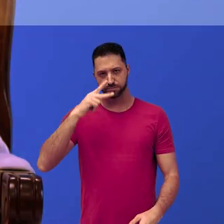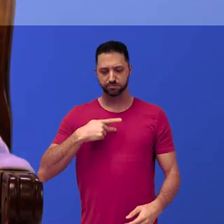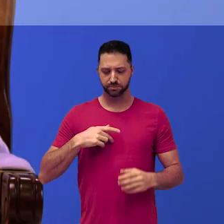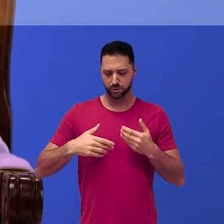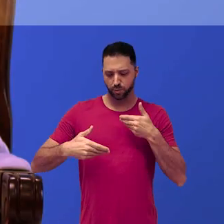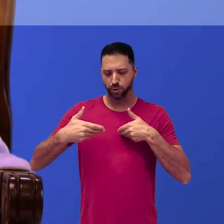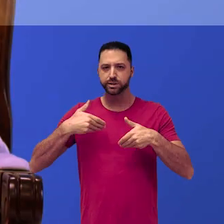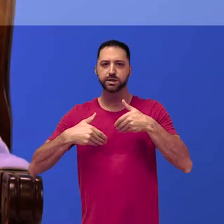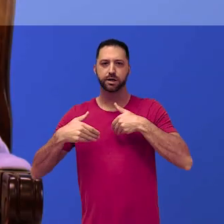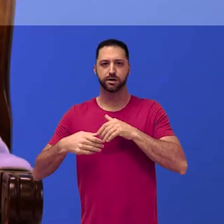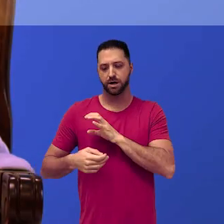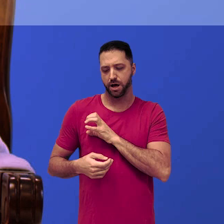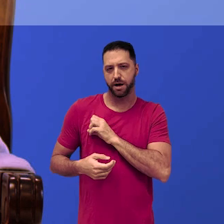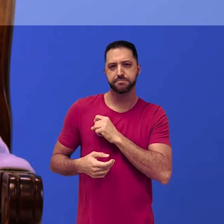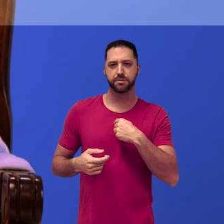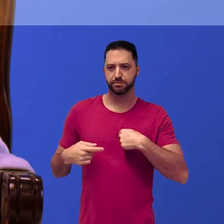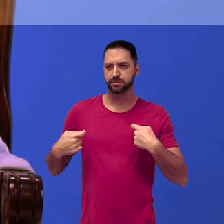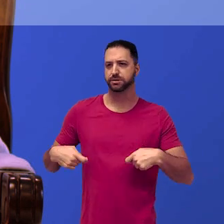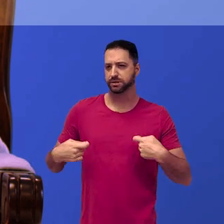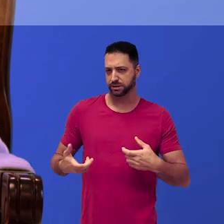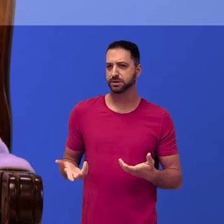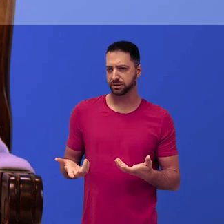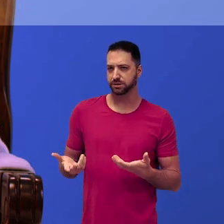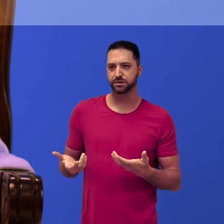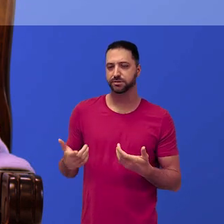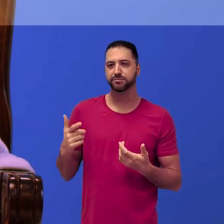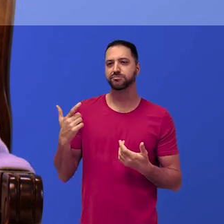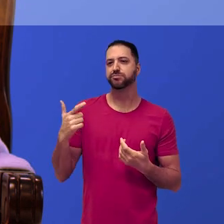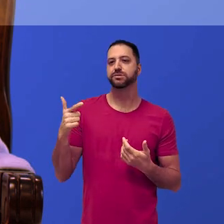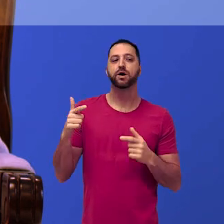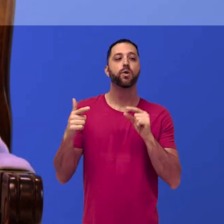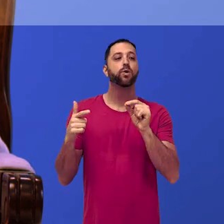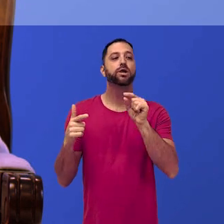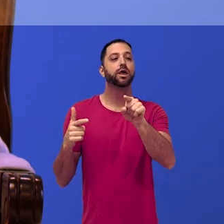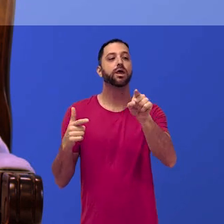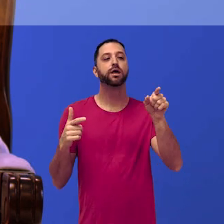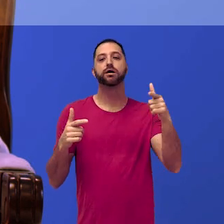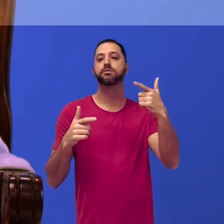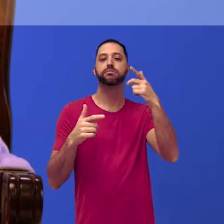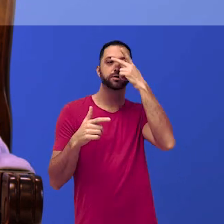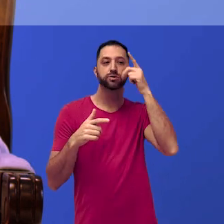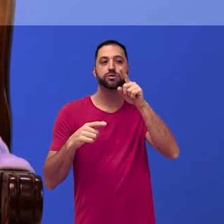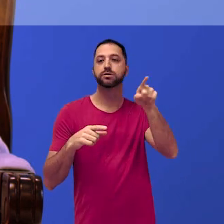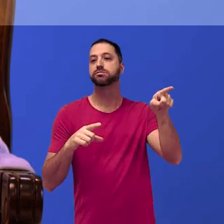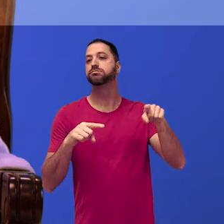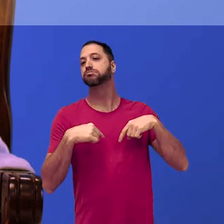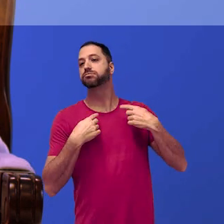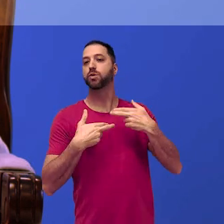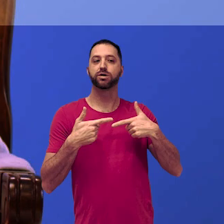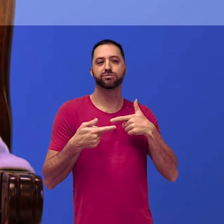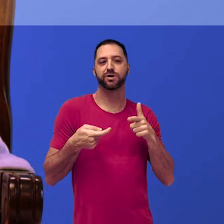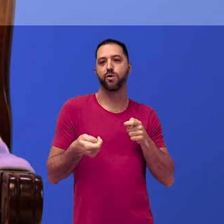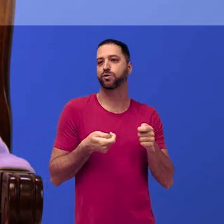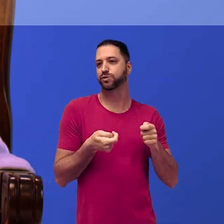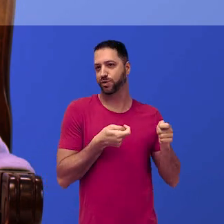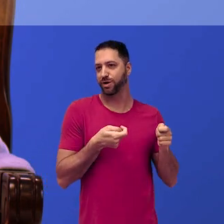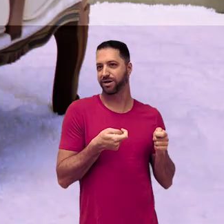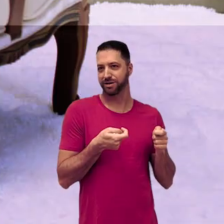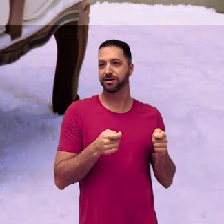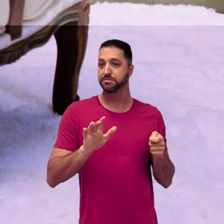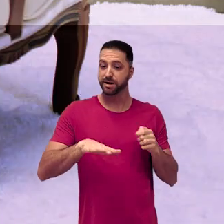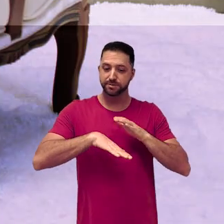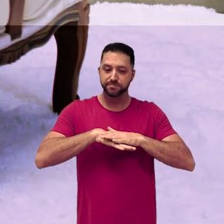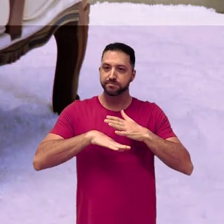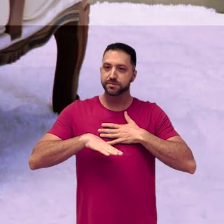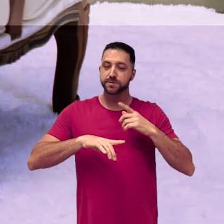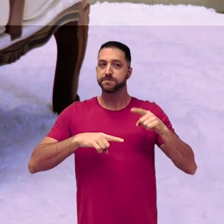autocuidado, né? Do se amar. Porque a gente não vai estar livre e a gente não tem controle sobre o que as outras pessoas podem fazer com a gente.